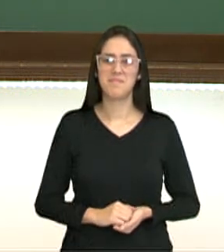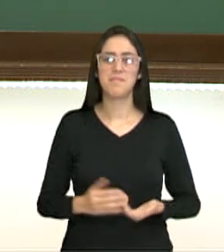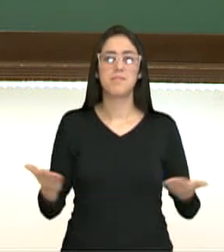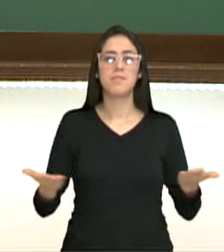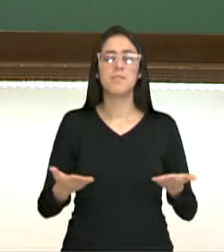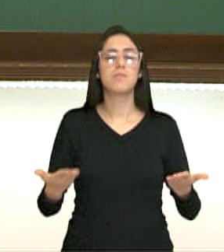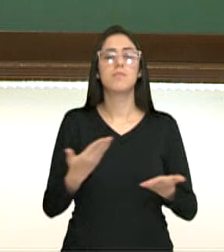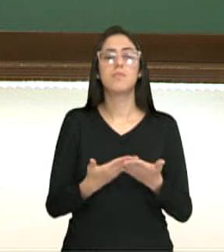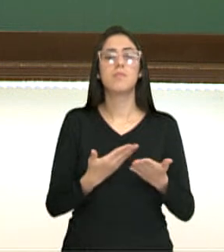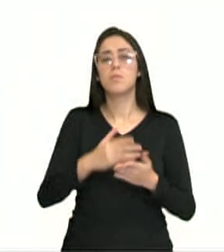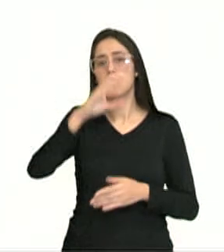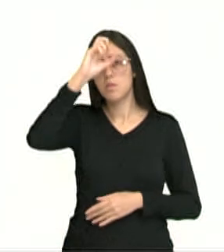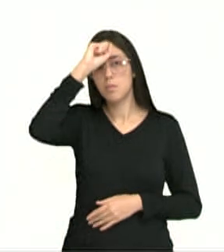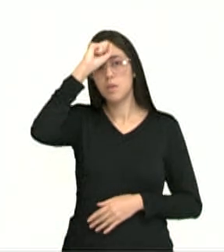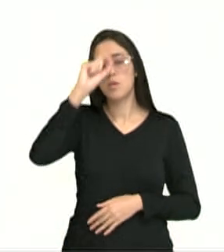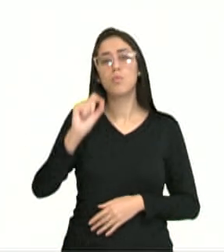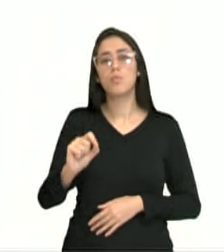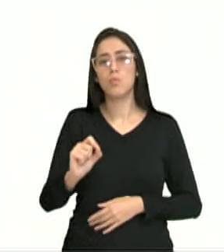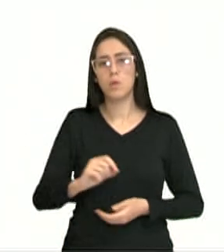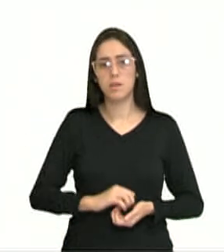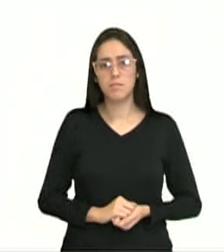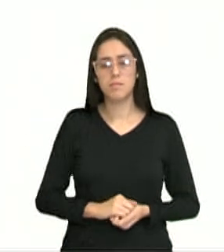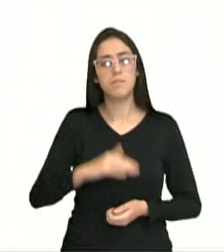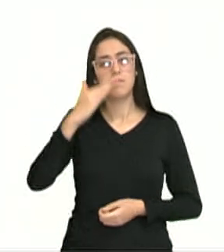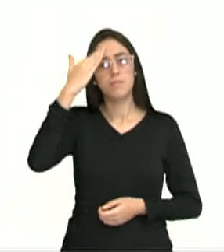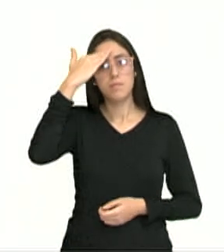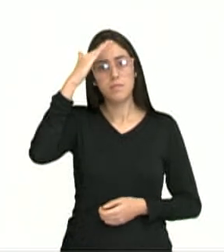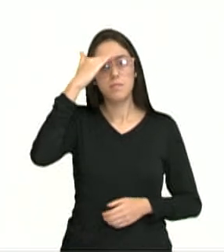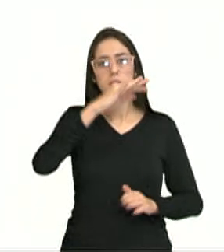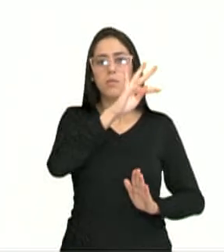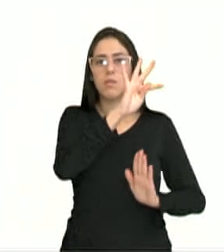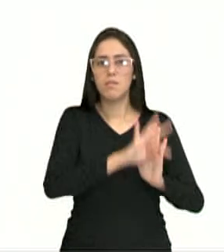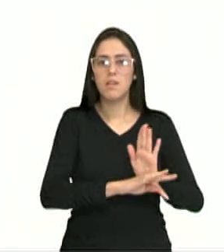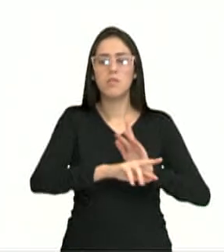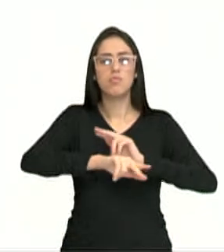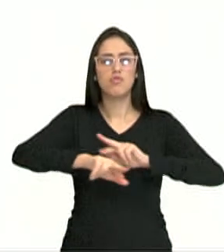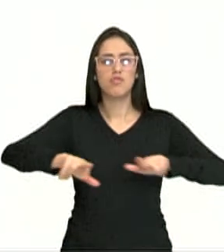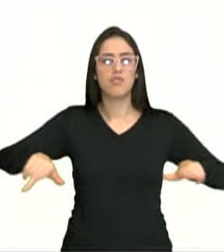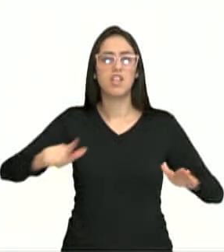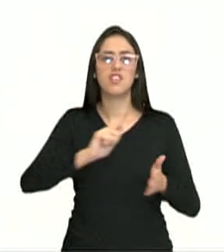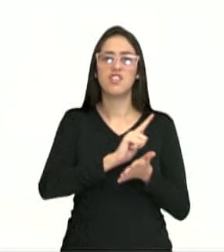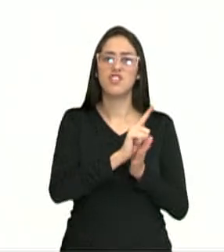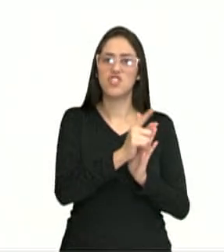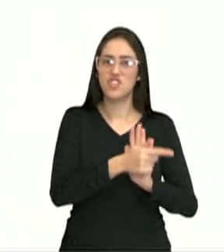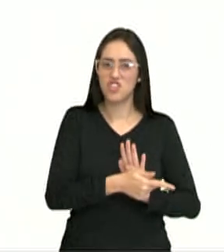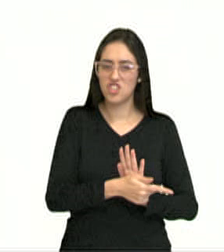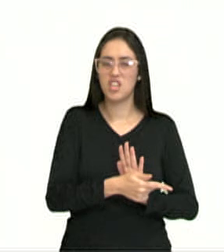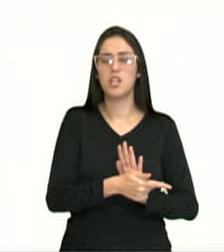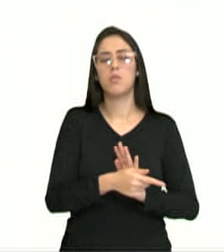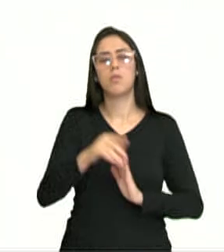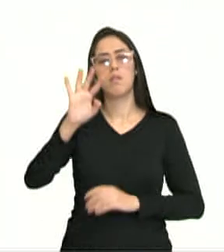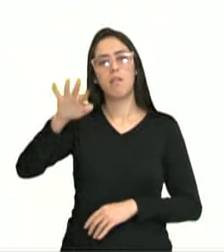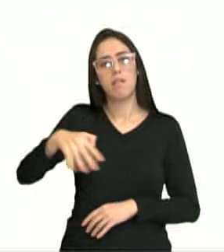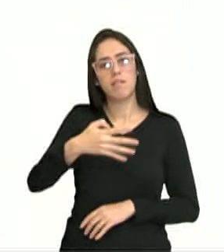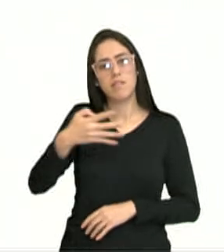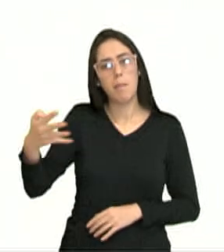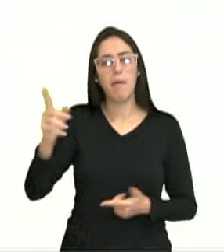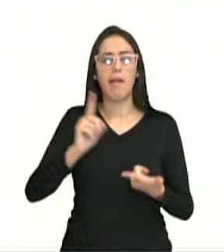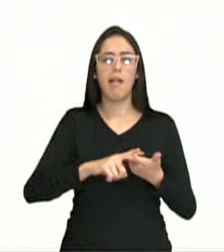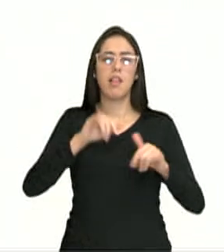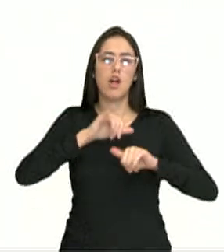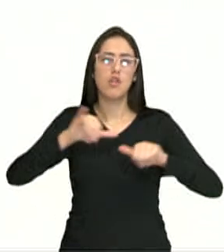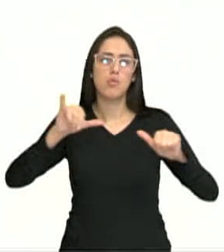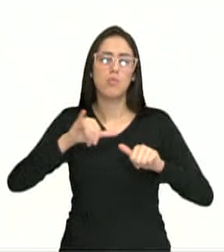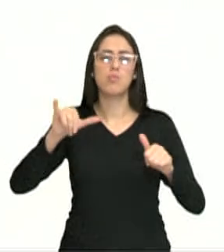que aprendemos na aula de hoje? Compreendemos a partir de textos de diferentes gêneros, tais como tabela, anúncio, gráfico